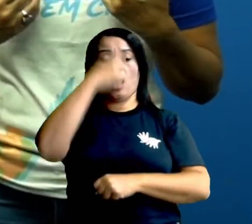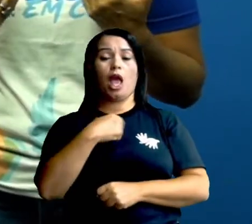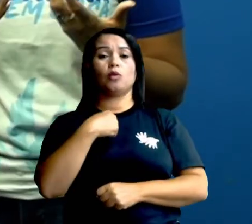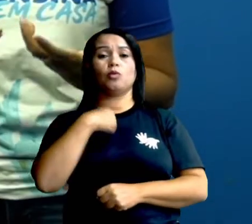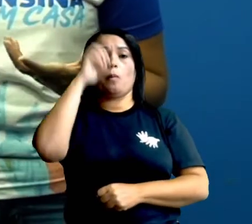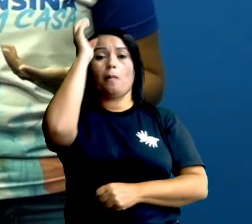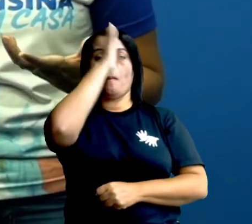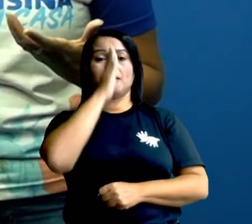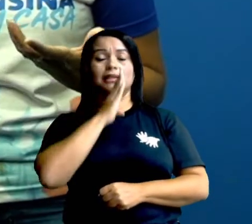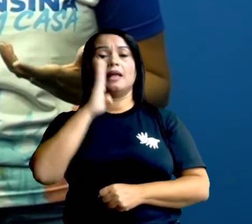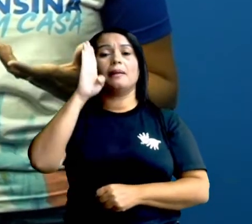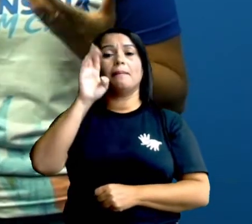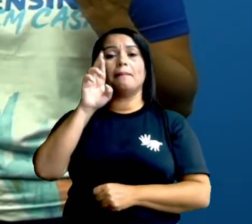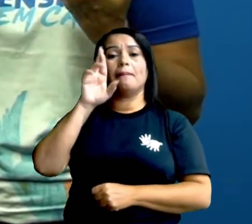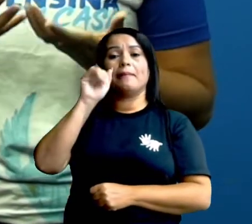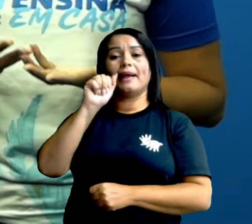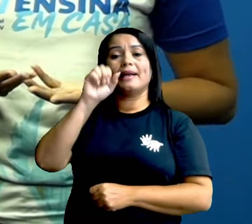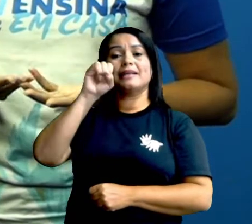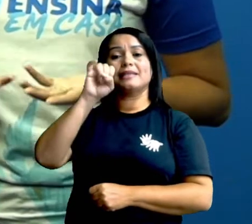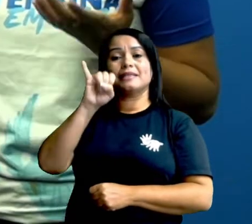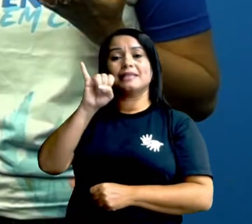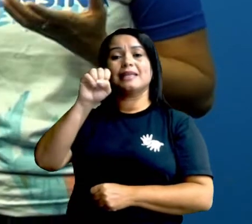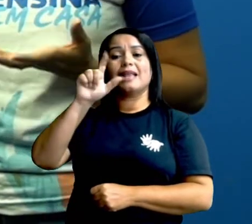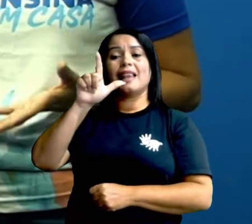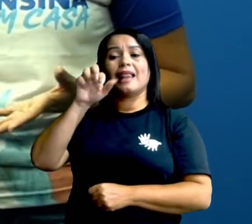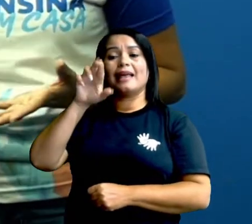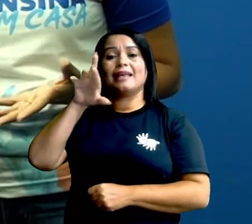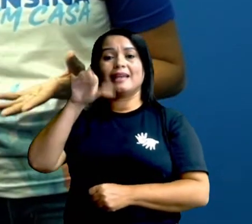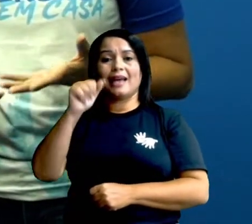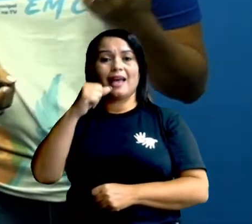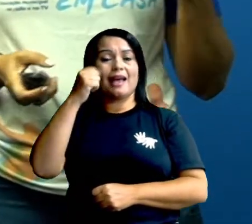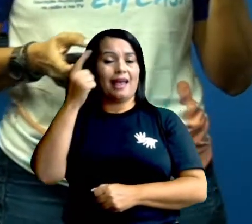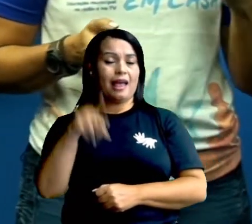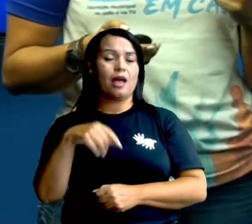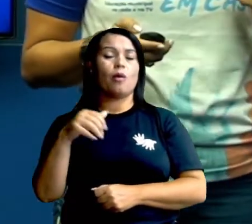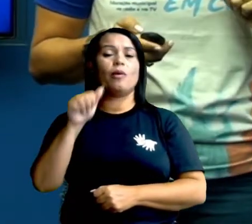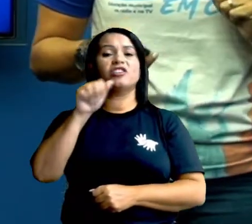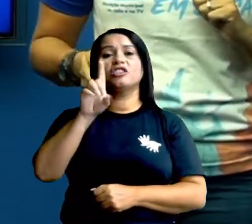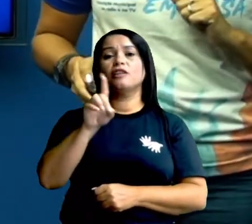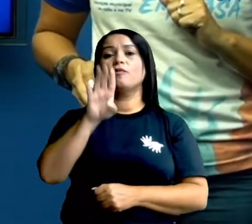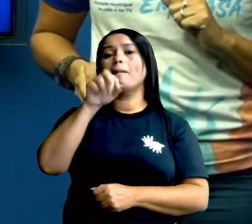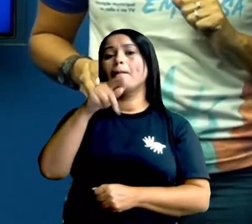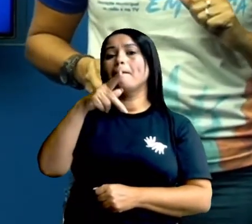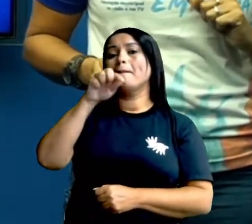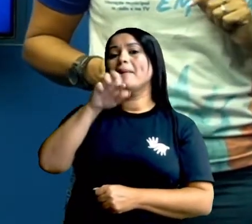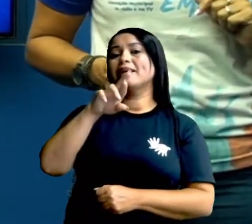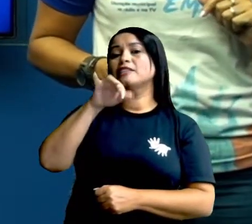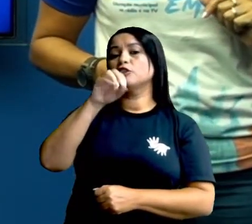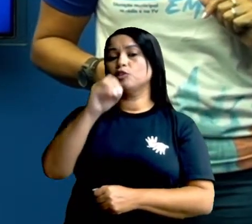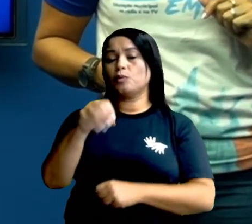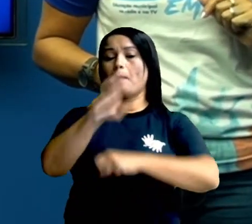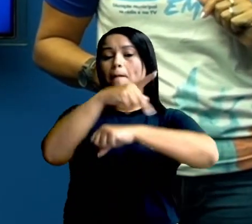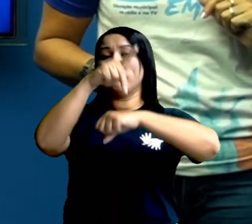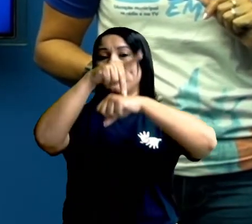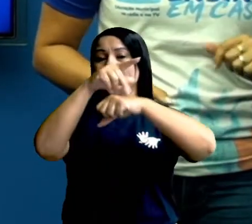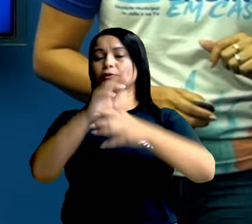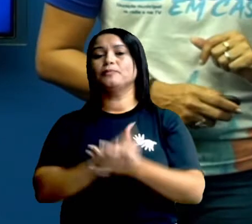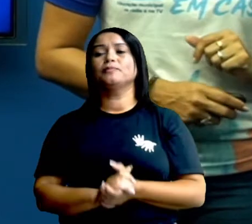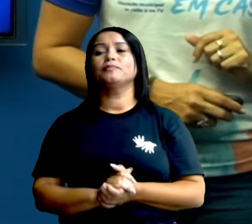Então, brasileira é um adjetivo pátrio, ok? Vamos lá.